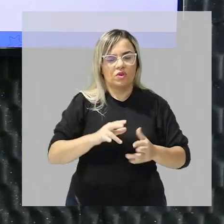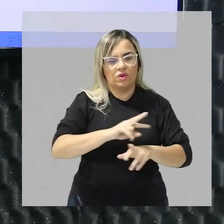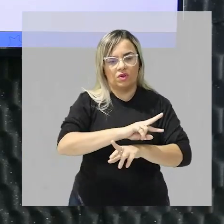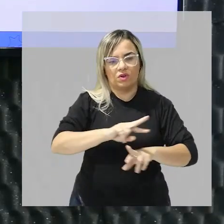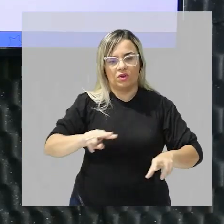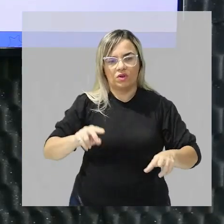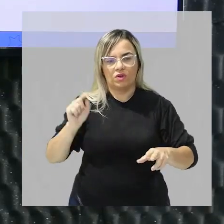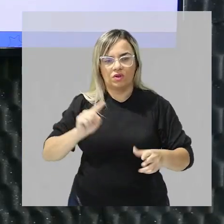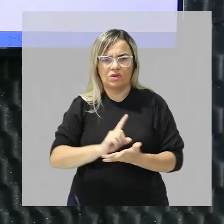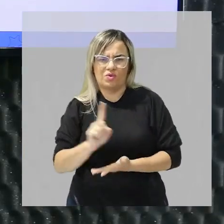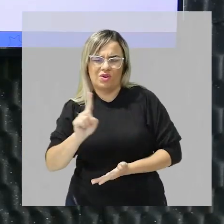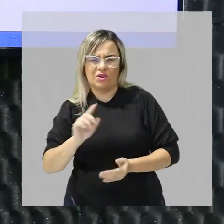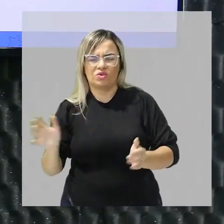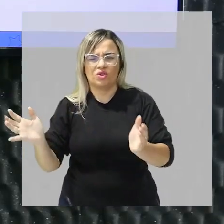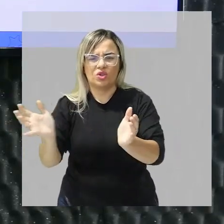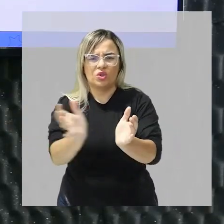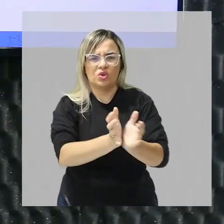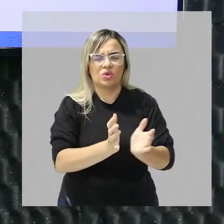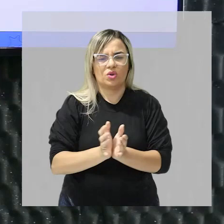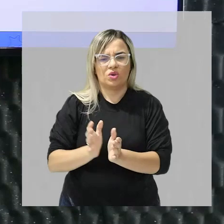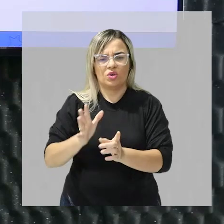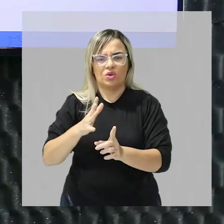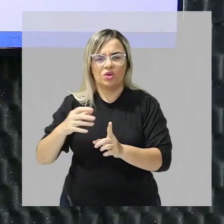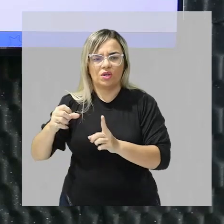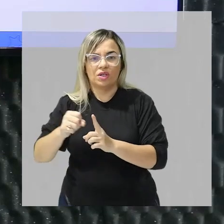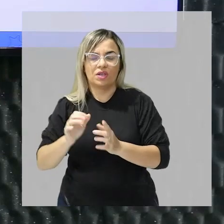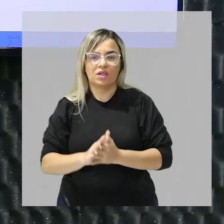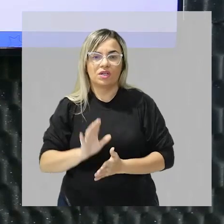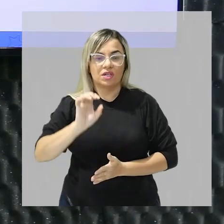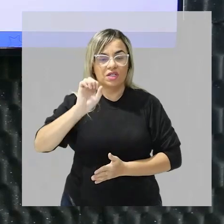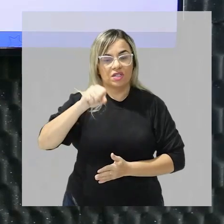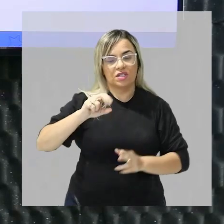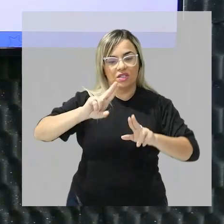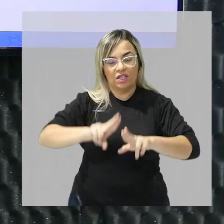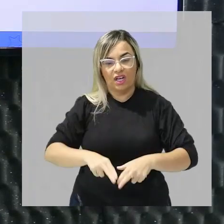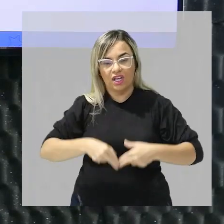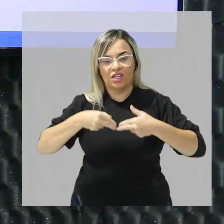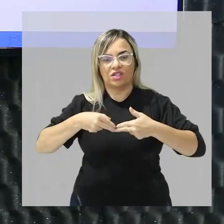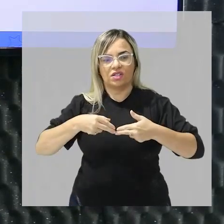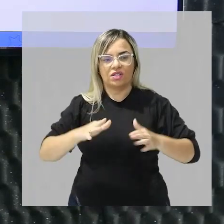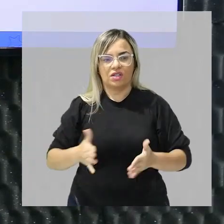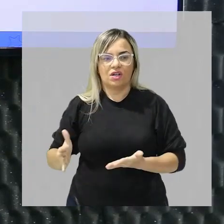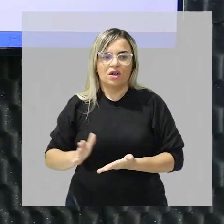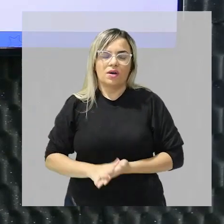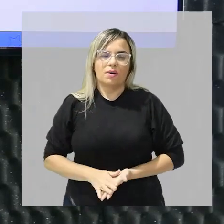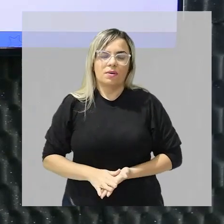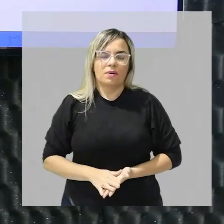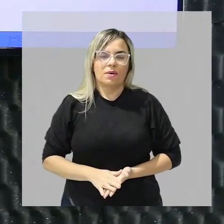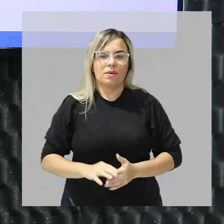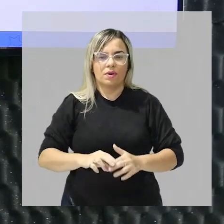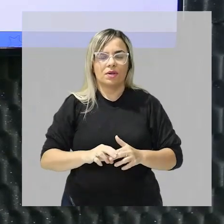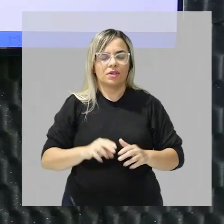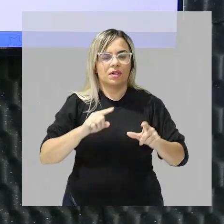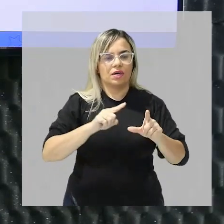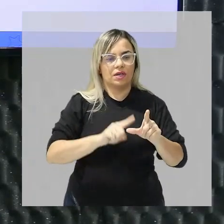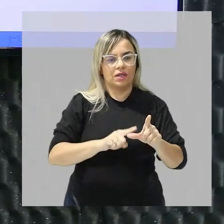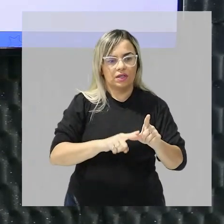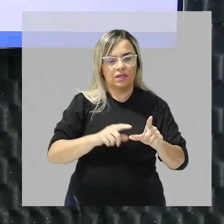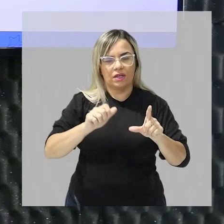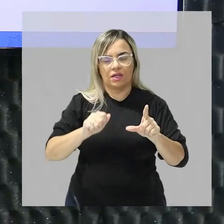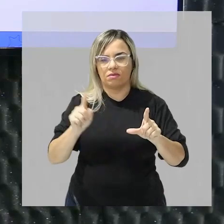da classe, é a questão do grupo étnico. Logo, a letra A não responde corretamente a nossa pergunta.